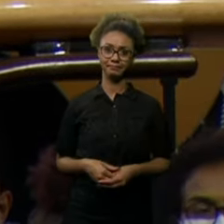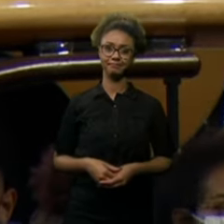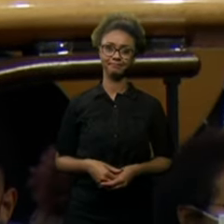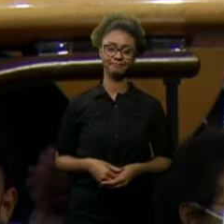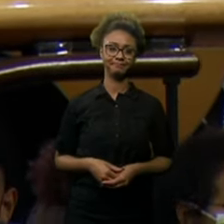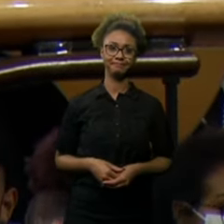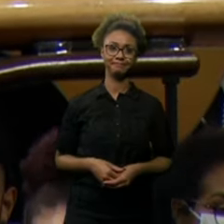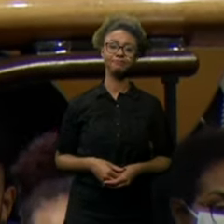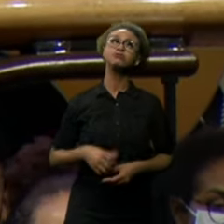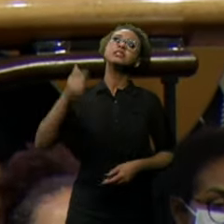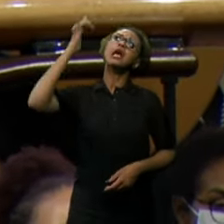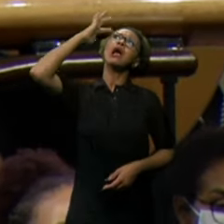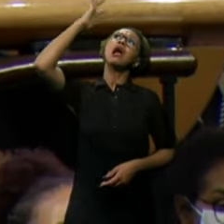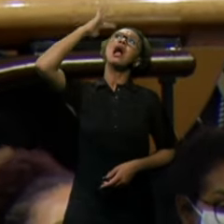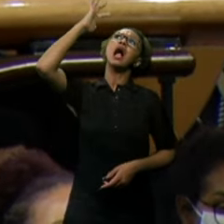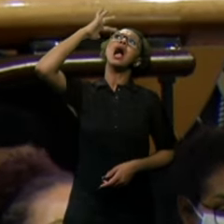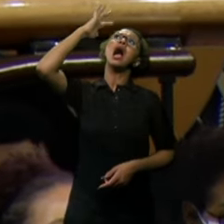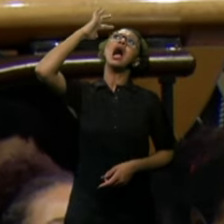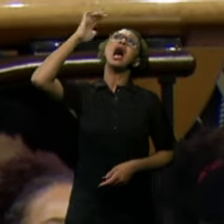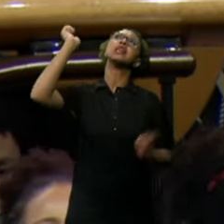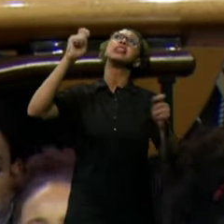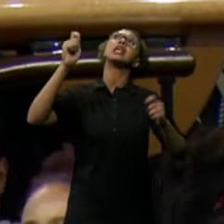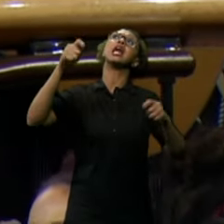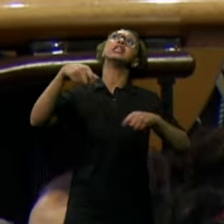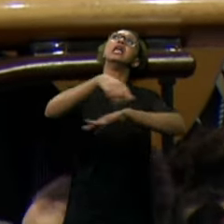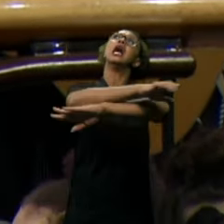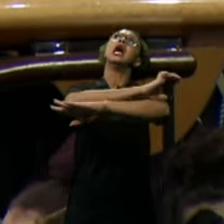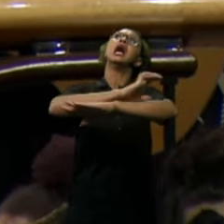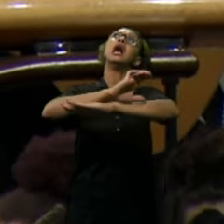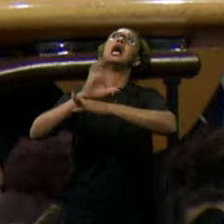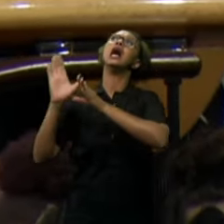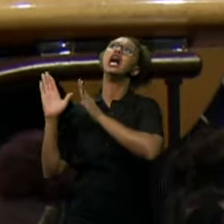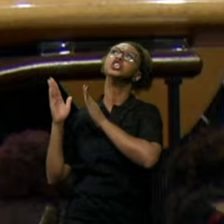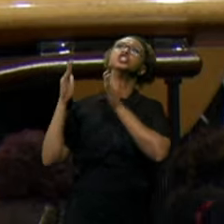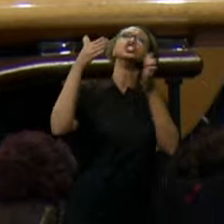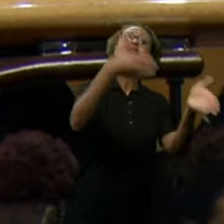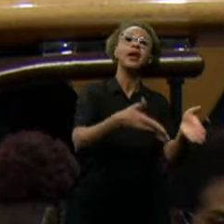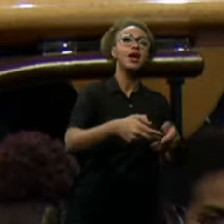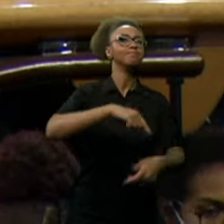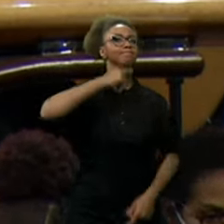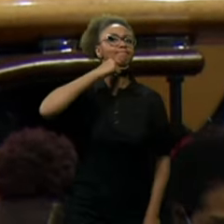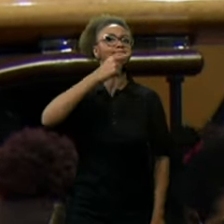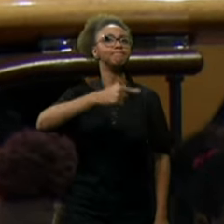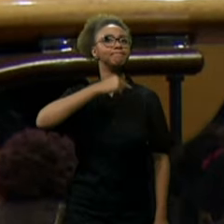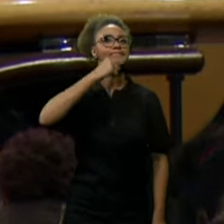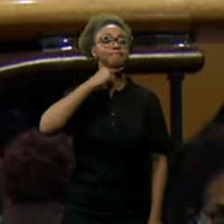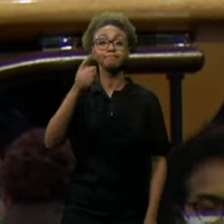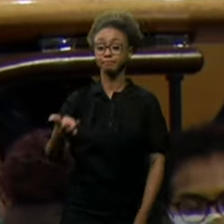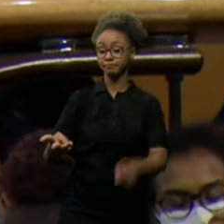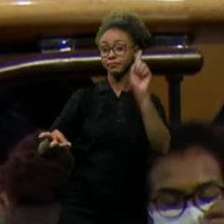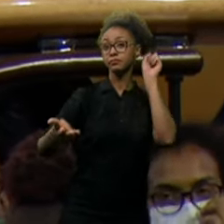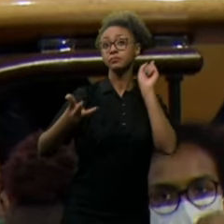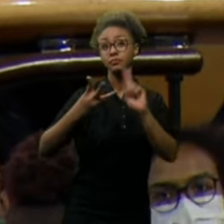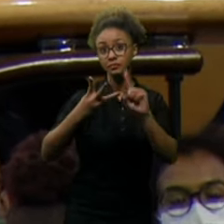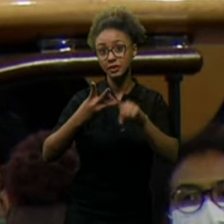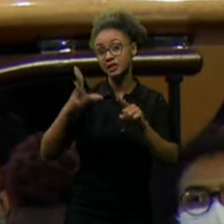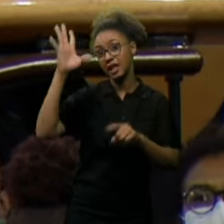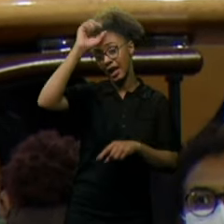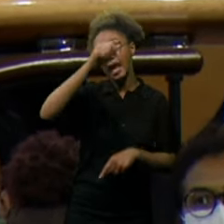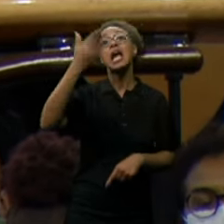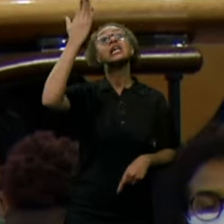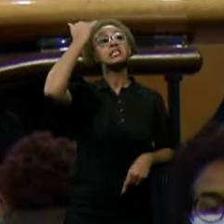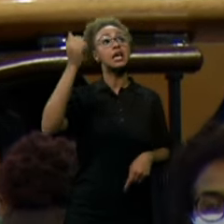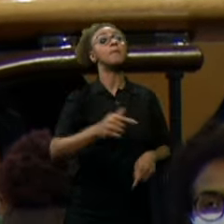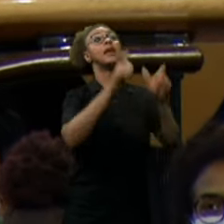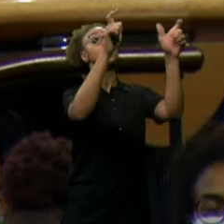eu visualizar não é o suficiente para determinar que você vai chegar lá terceira coisa saber o destino não quis